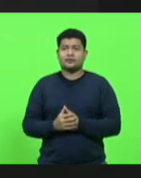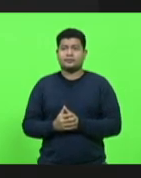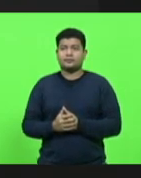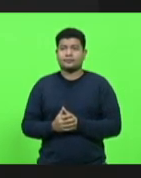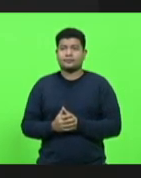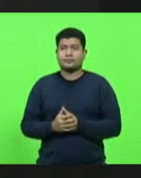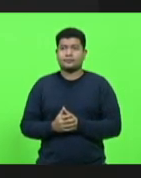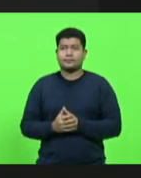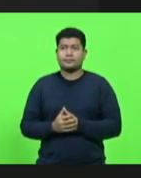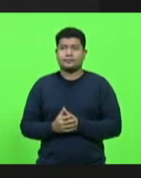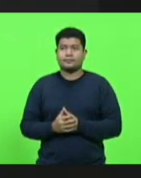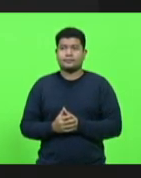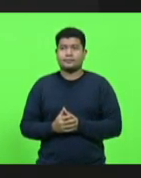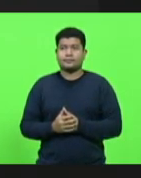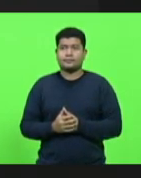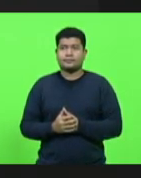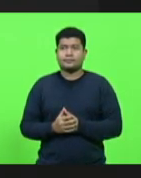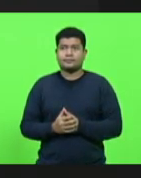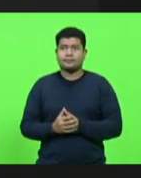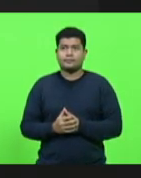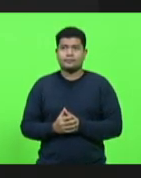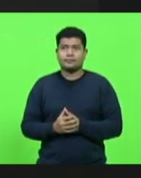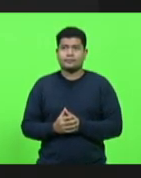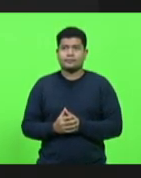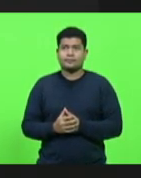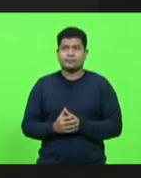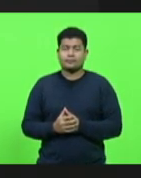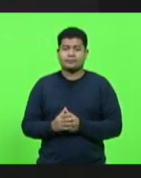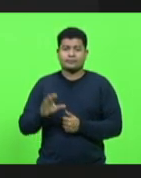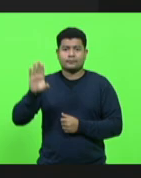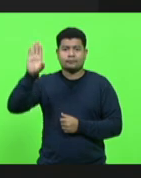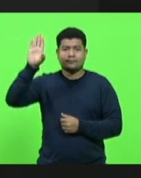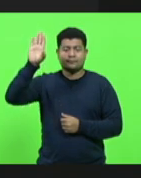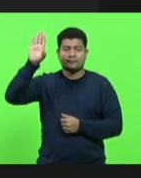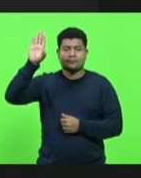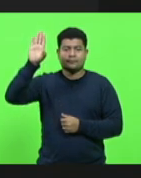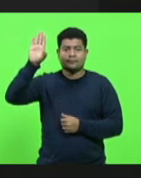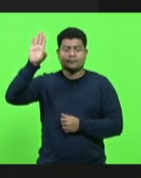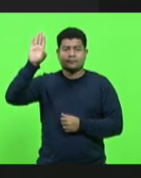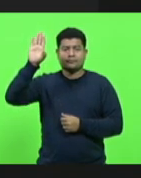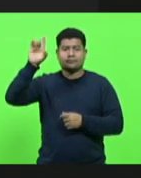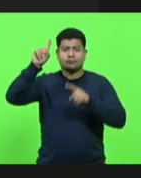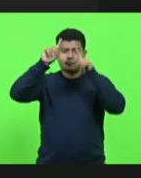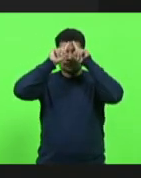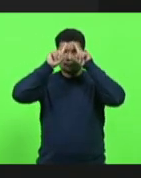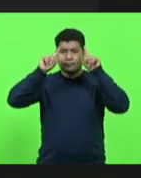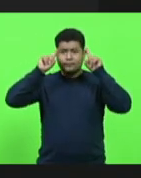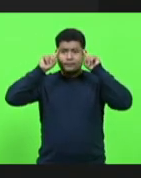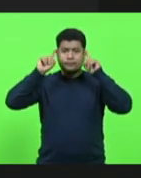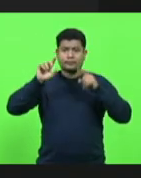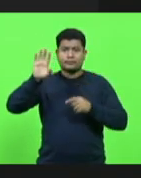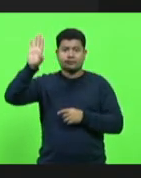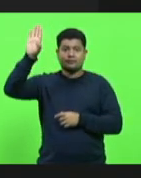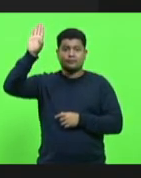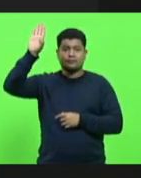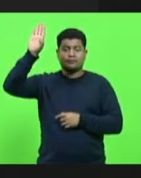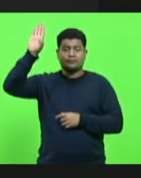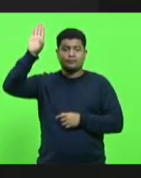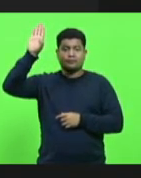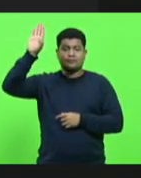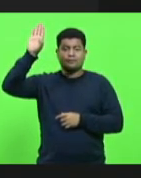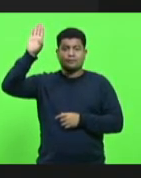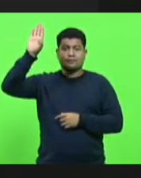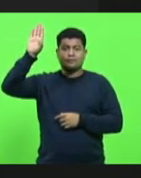Senhor presidente. Pois não. Senhor presidente, deputado Neudir Sareta, questão de ordem. Foi aberto. Senhor presidente, questão de ordem, deputado